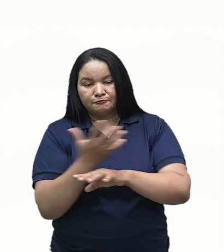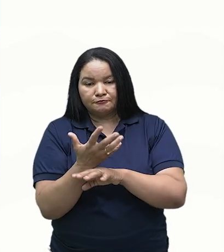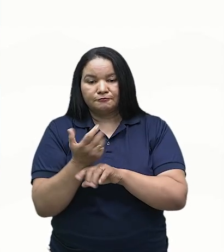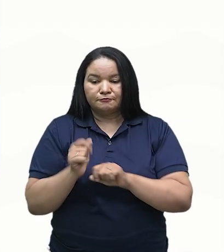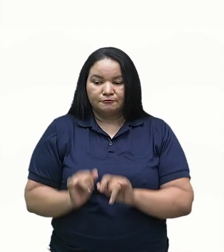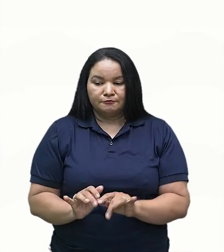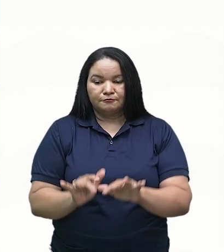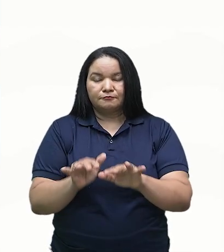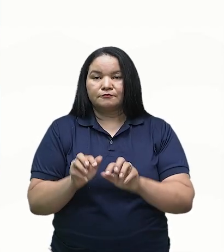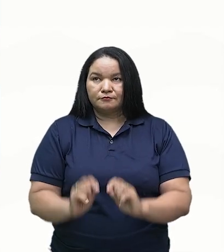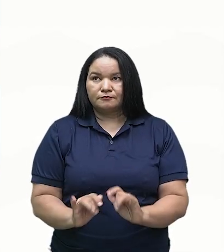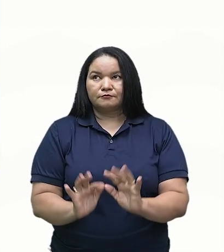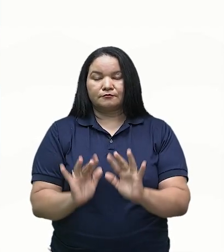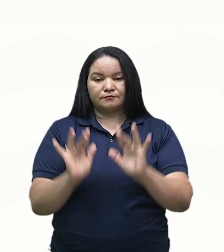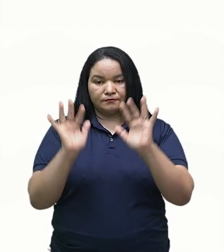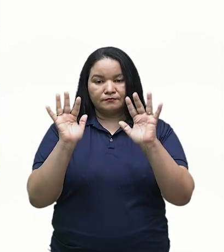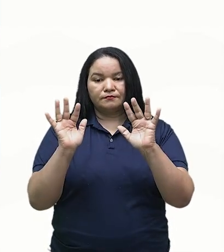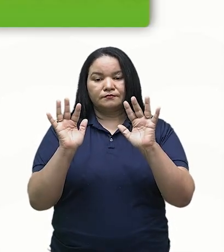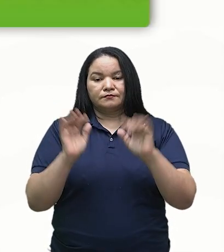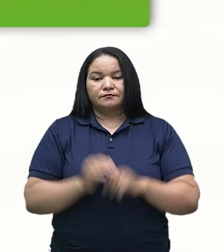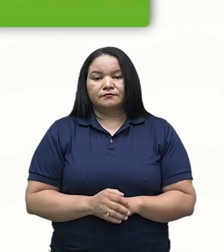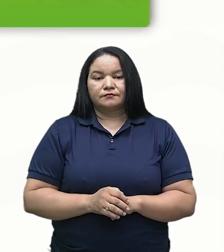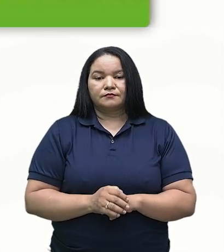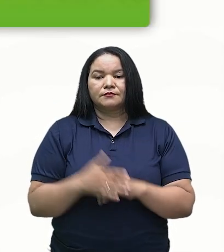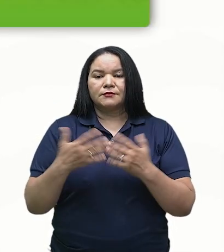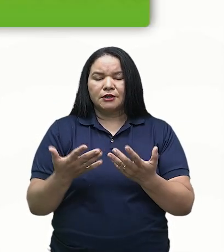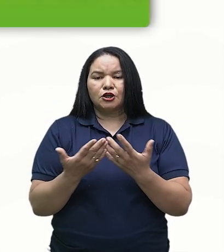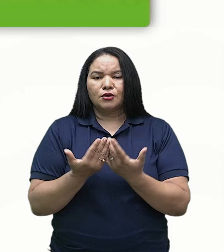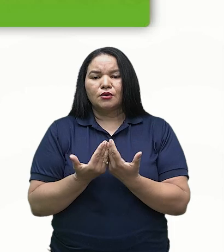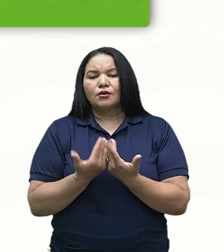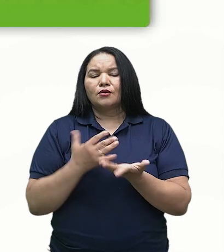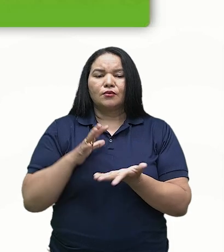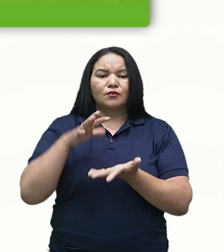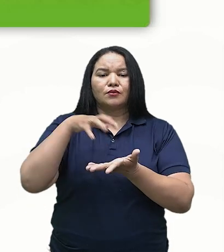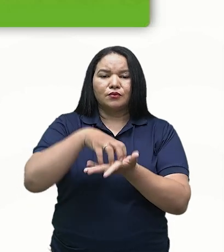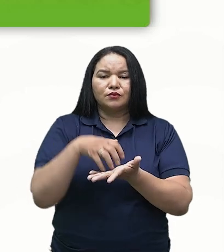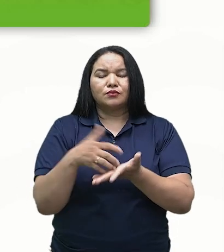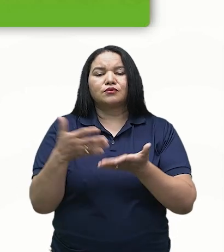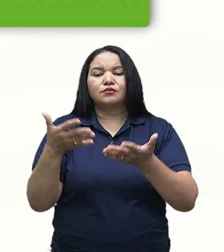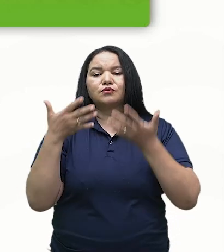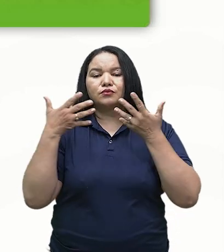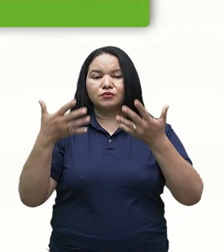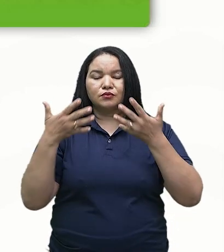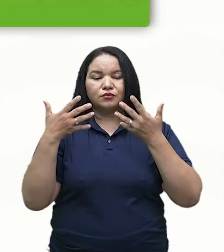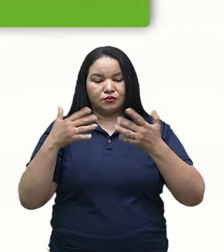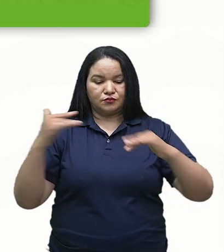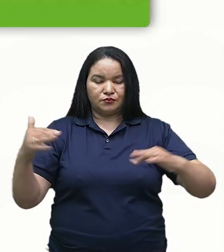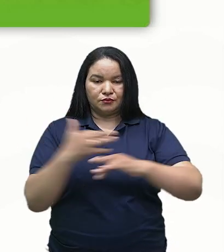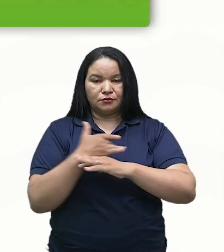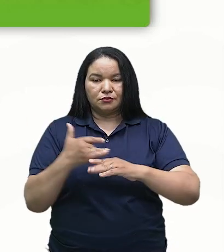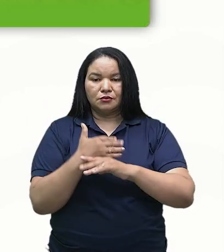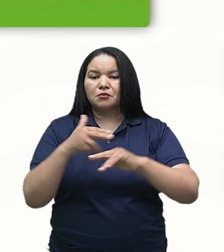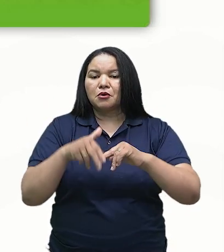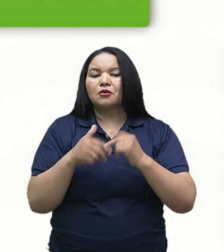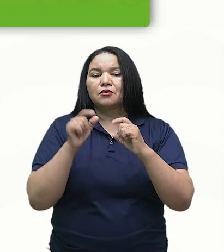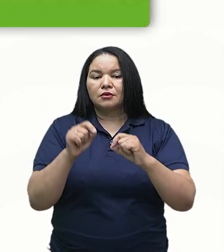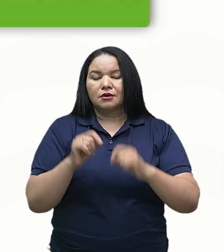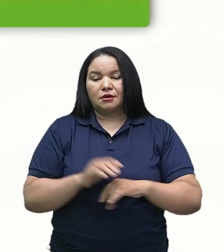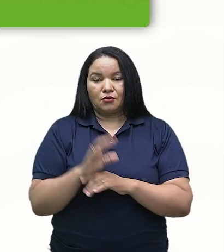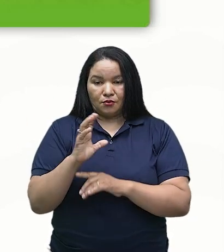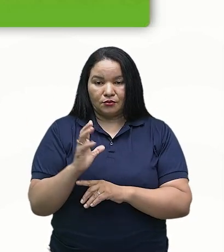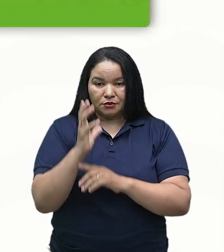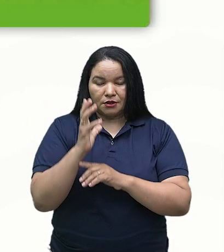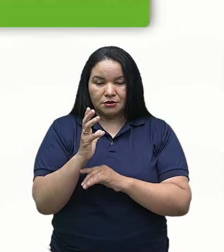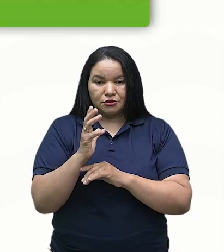para a atmosfera. Com relação às ilhas de calor que vemos que resultam, né, da urbanização, eles são fenômenos